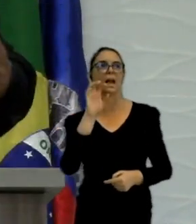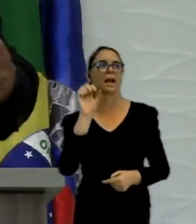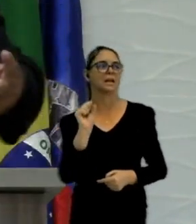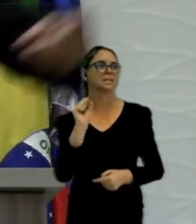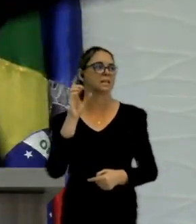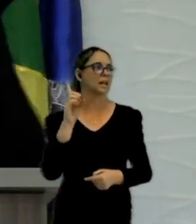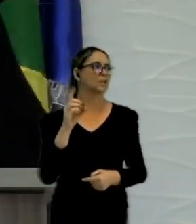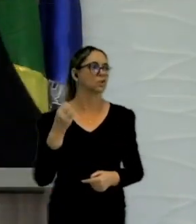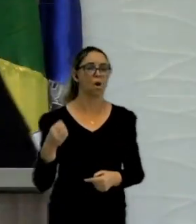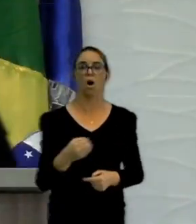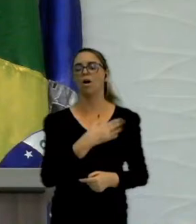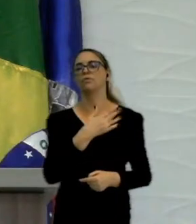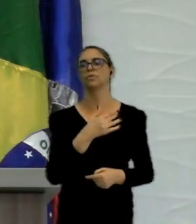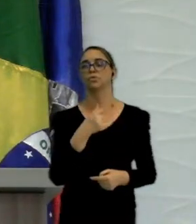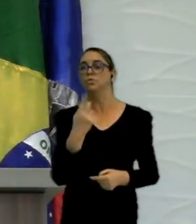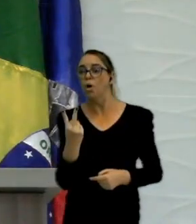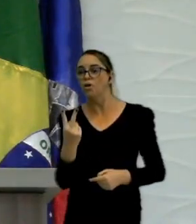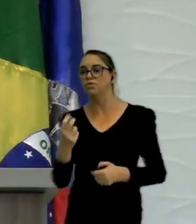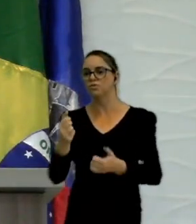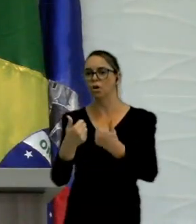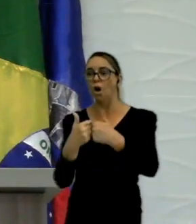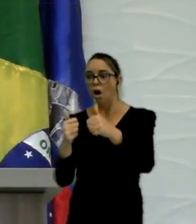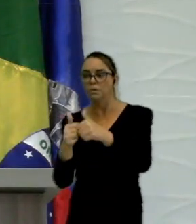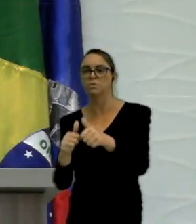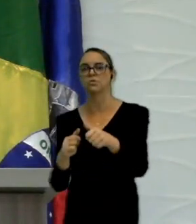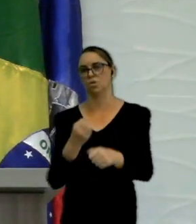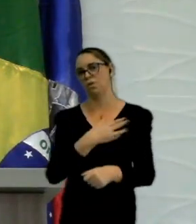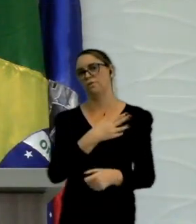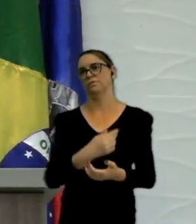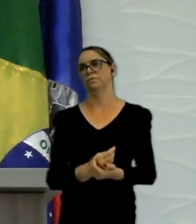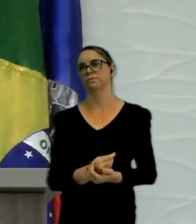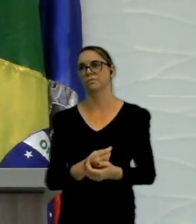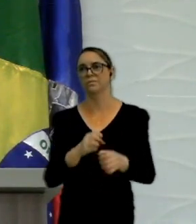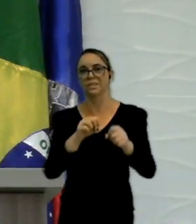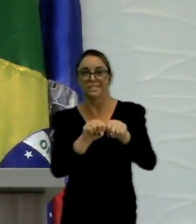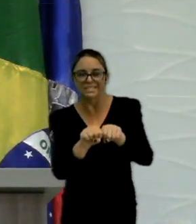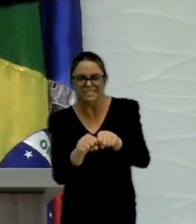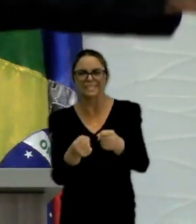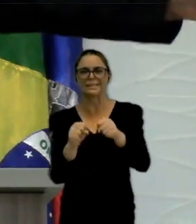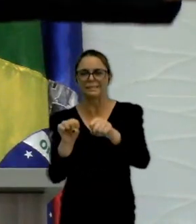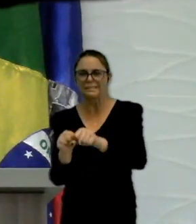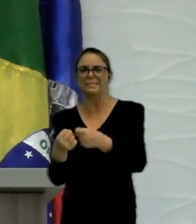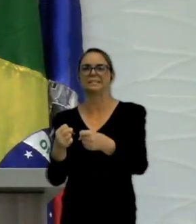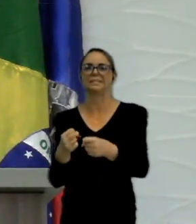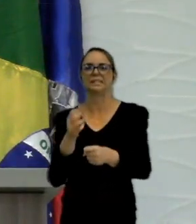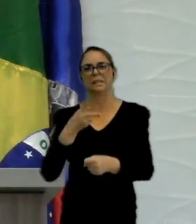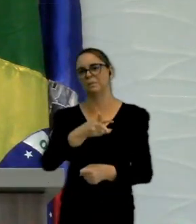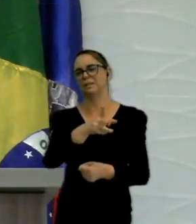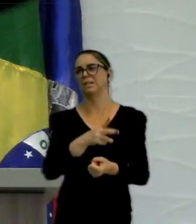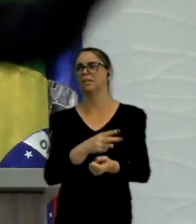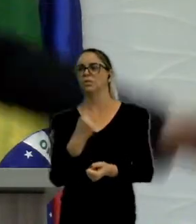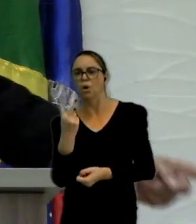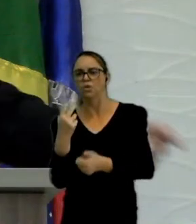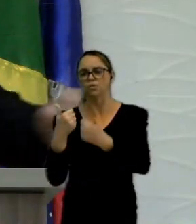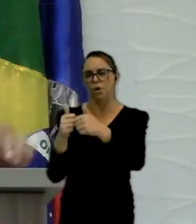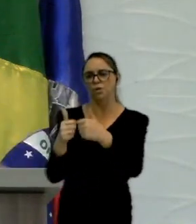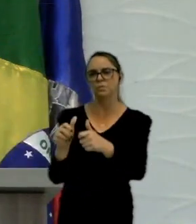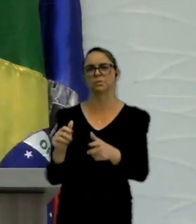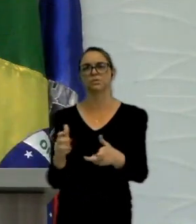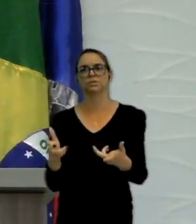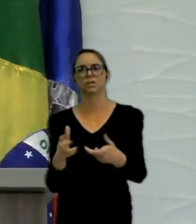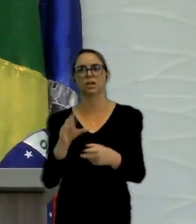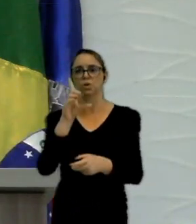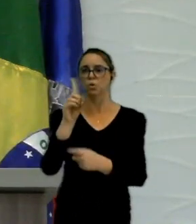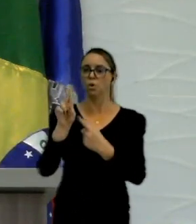2 ônibus novos, que hoje estão acabados aí. Se quebrando direto, se quebra direto, quando não vai os 2 ônibus, aí tem que ir do